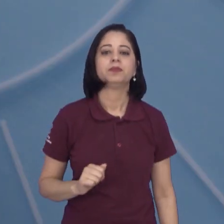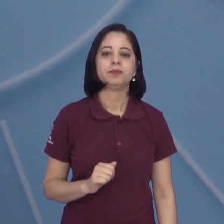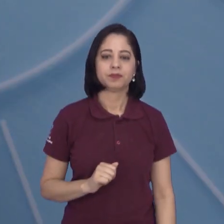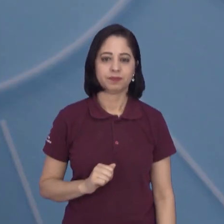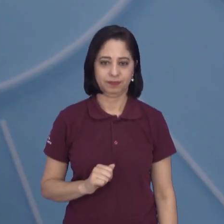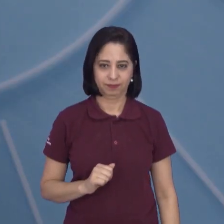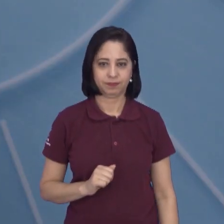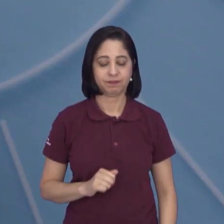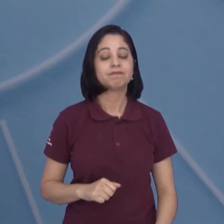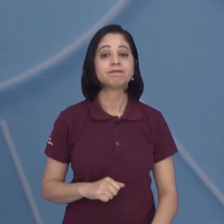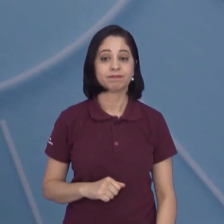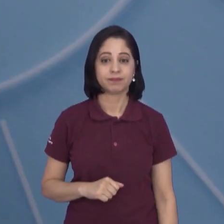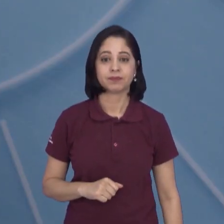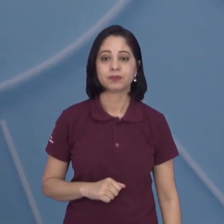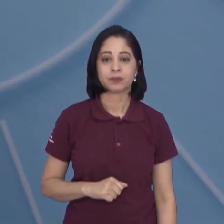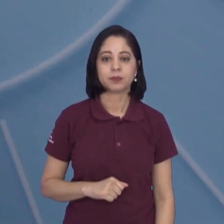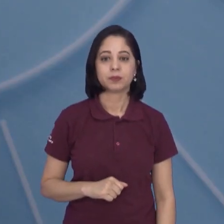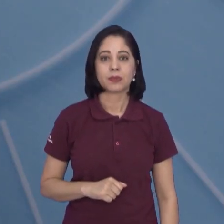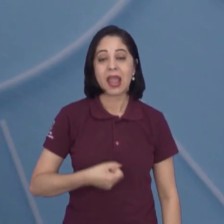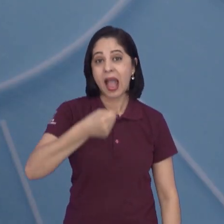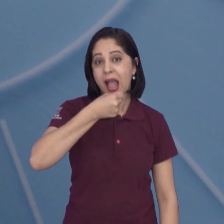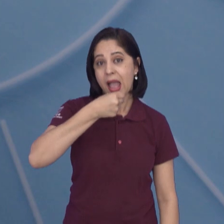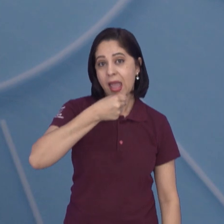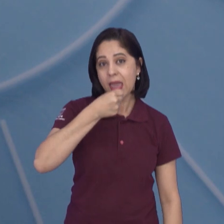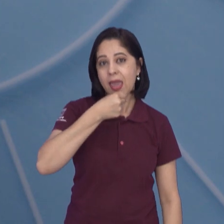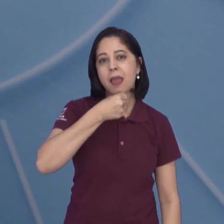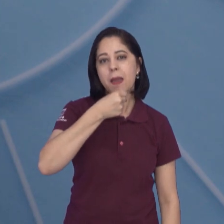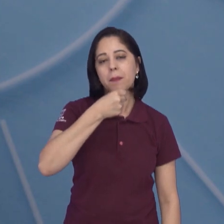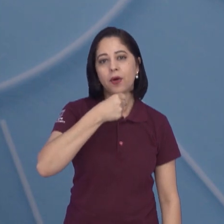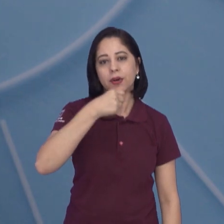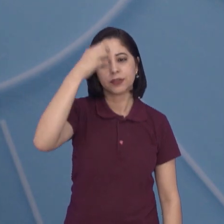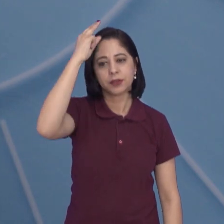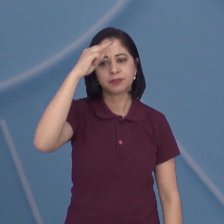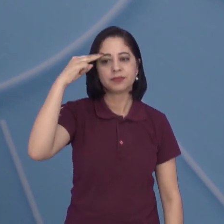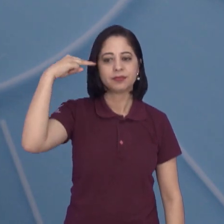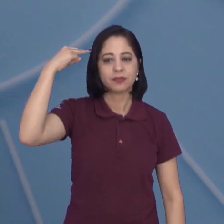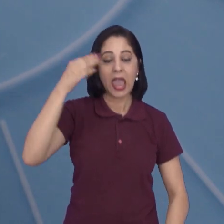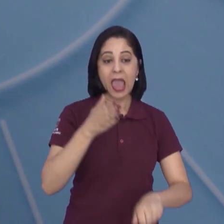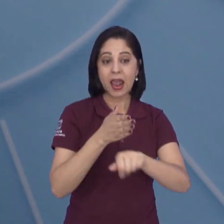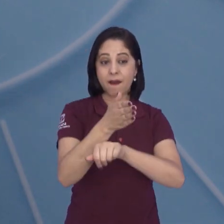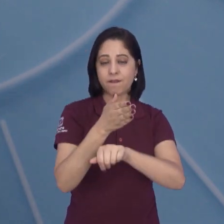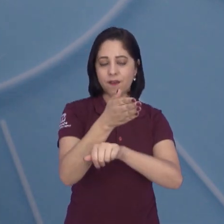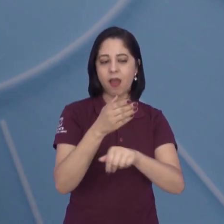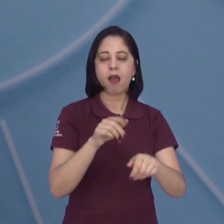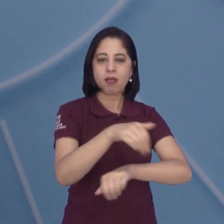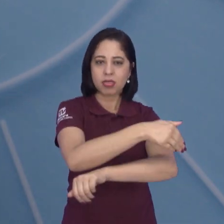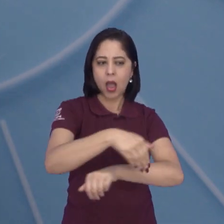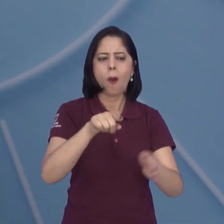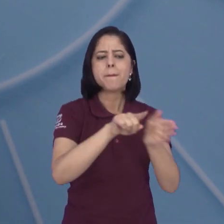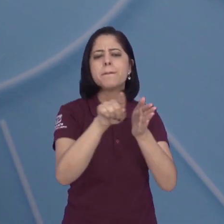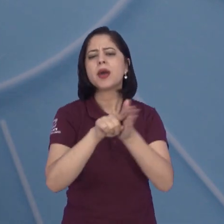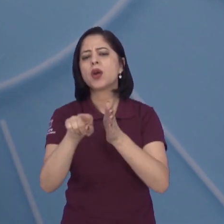Bom, para a gente seguir aqui então, olha só, a repórter Francine Padilha foi para as ruas de São José e perguntou para os